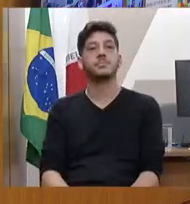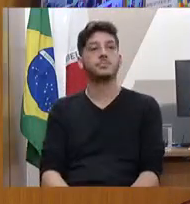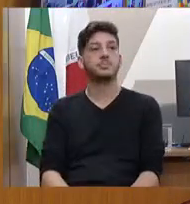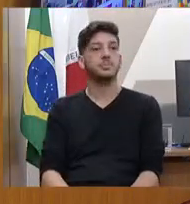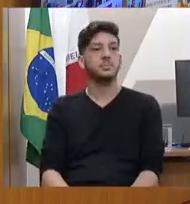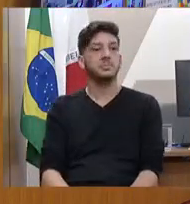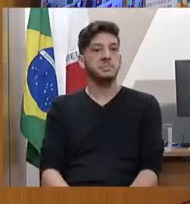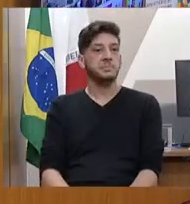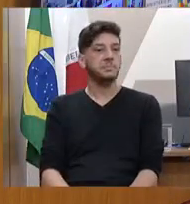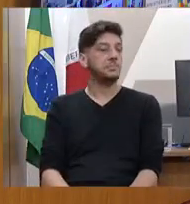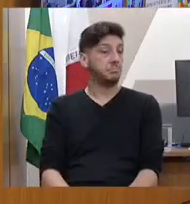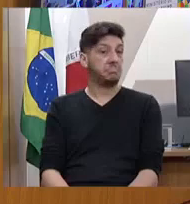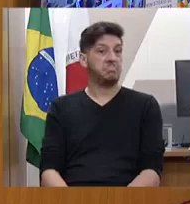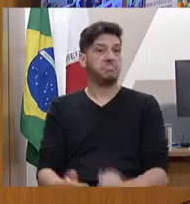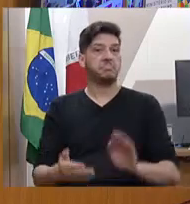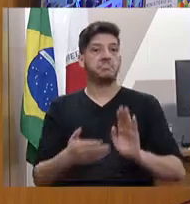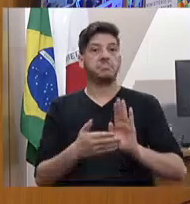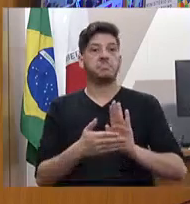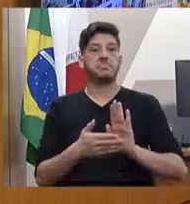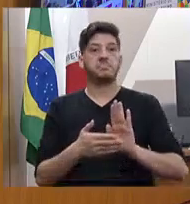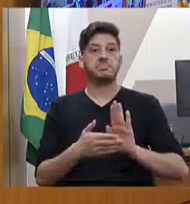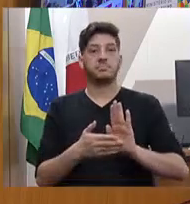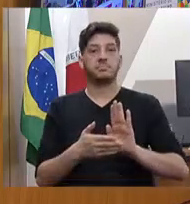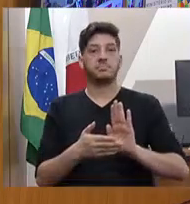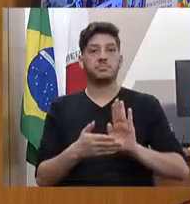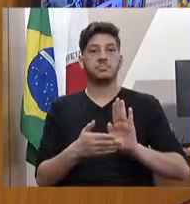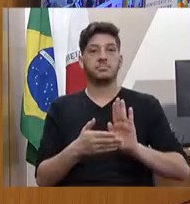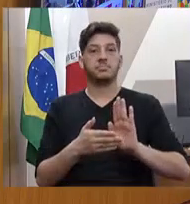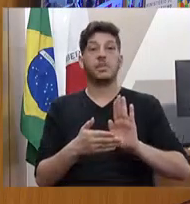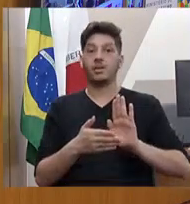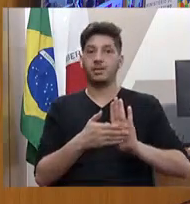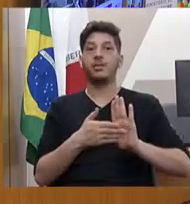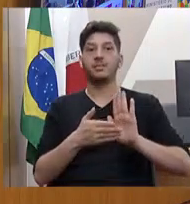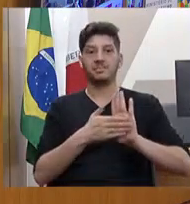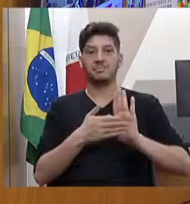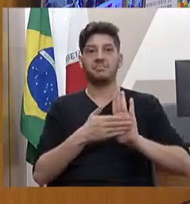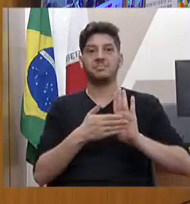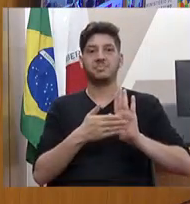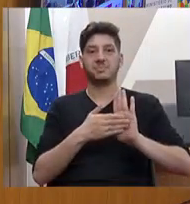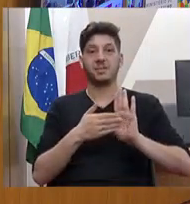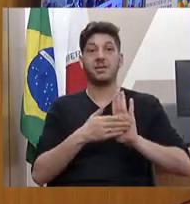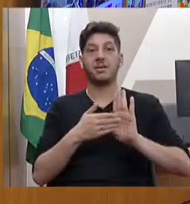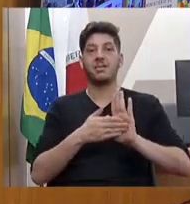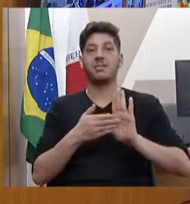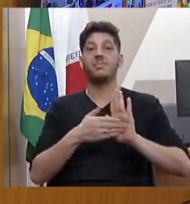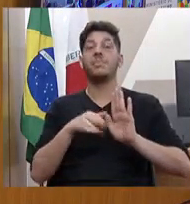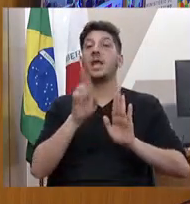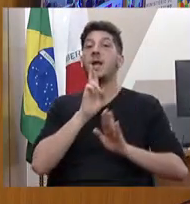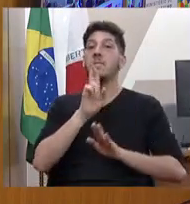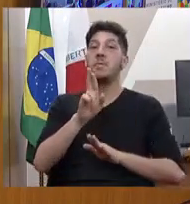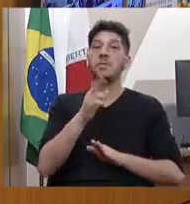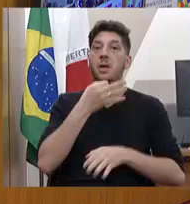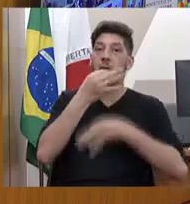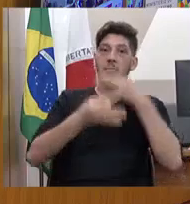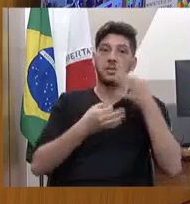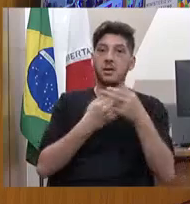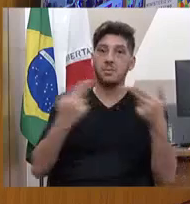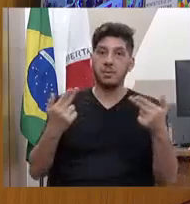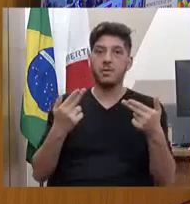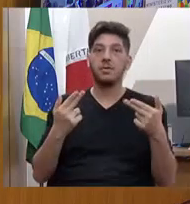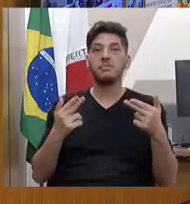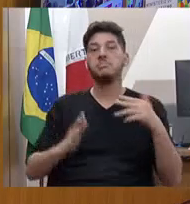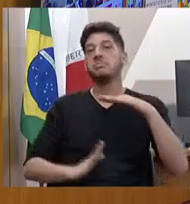os membros da mesa né quem quiser responder ou fazer algum comentário no